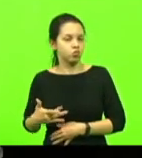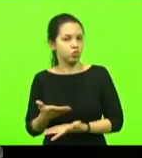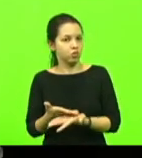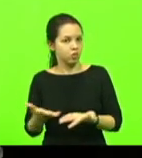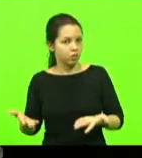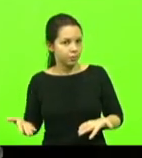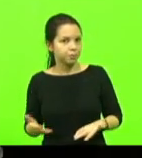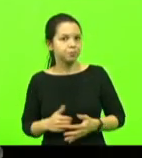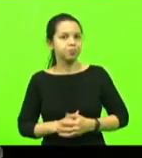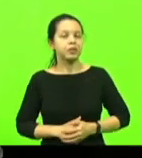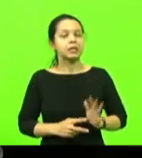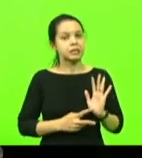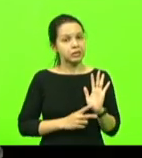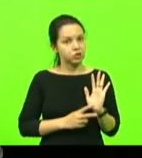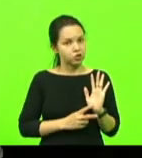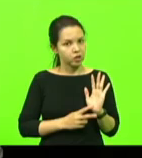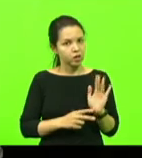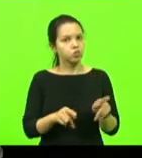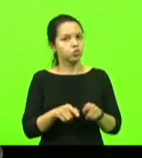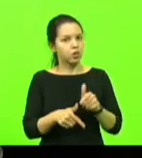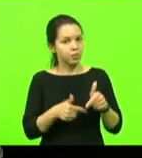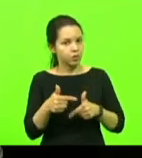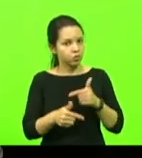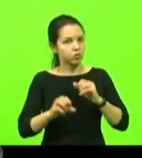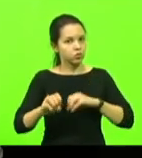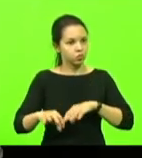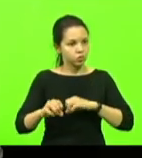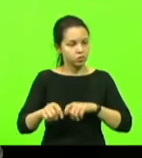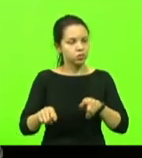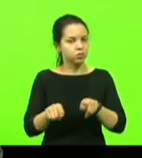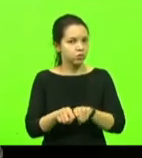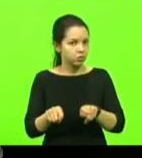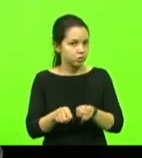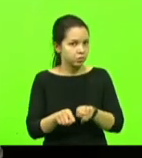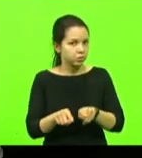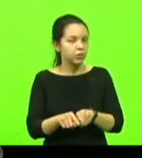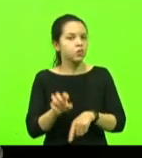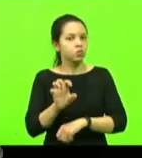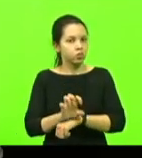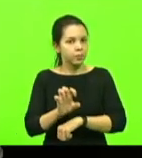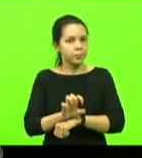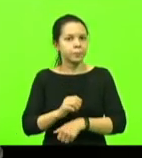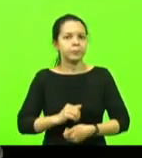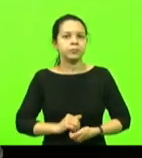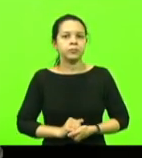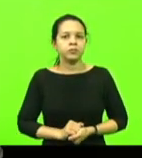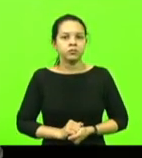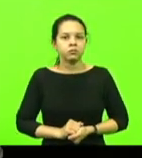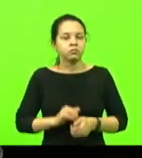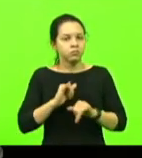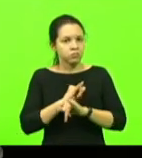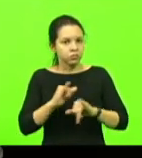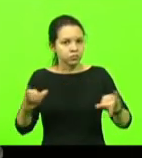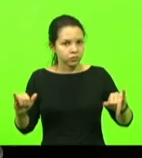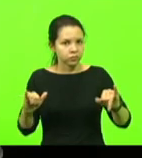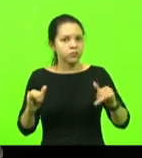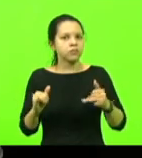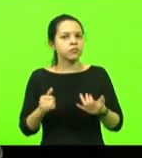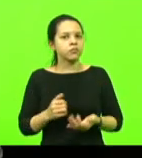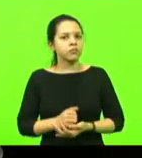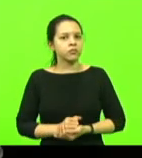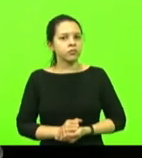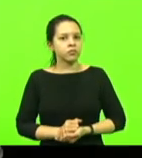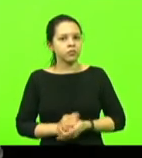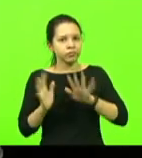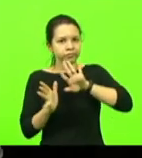do Sindicato dos Trabalhadores de Educação, como do Estado. Um alerta que não pode ser